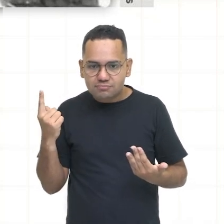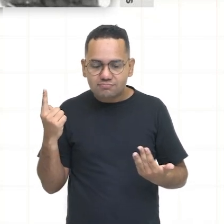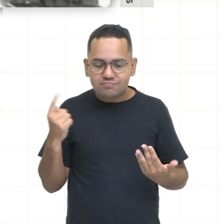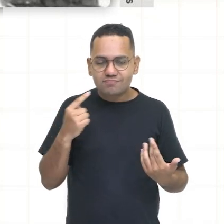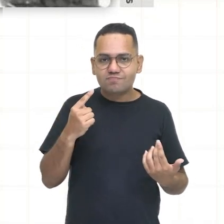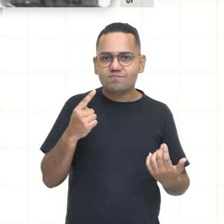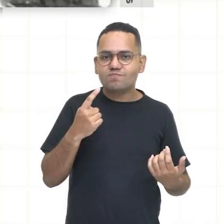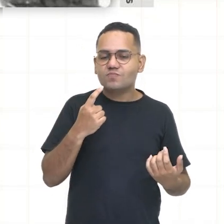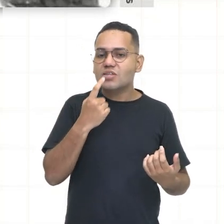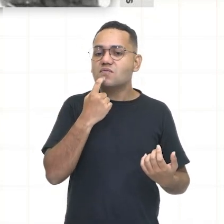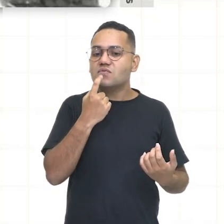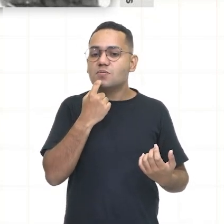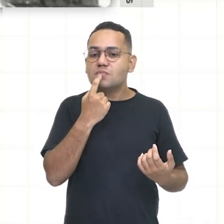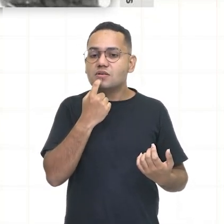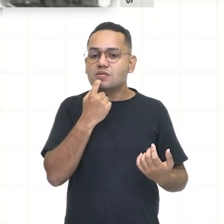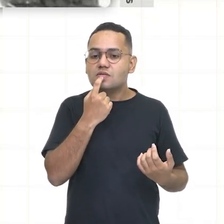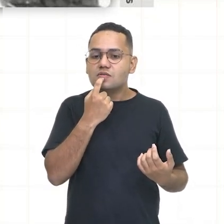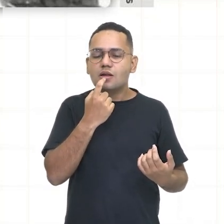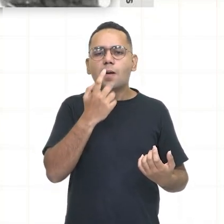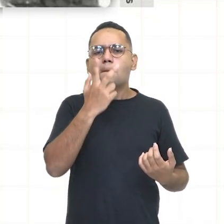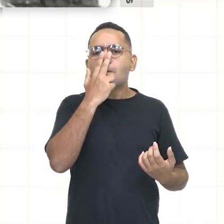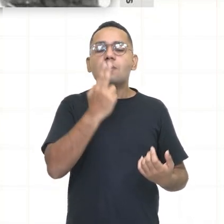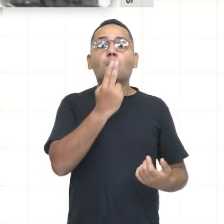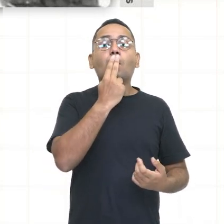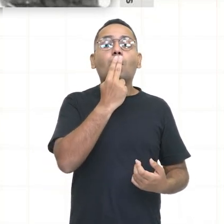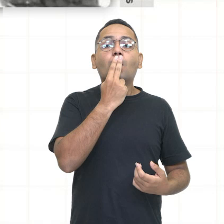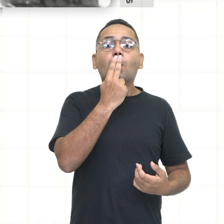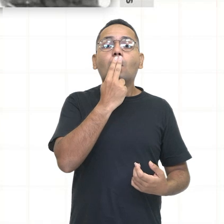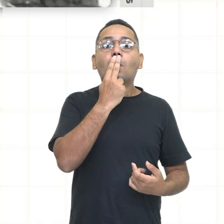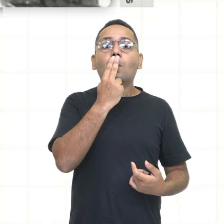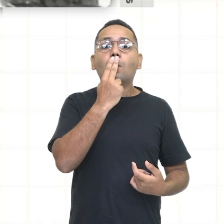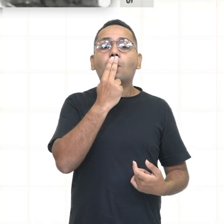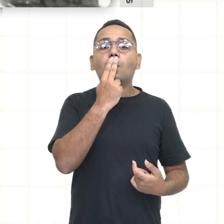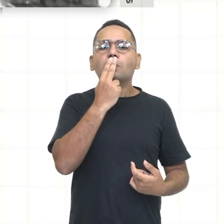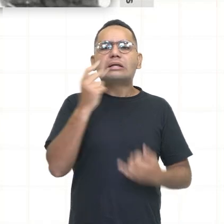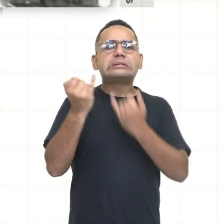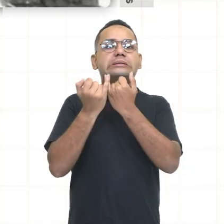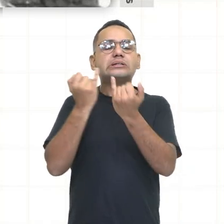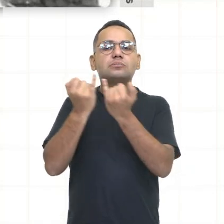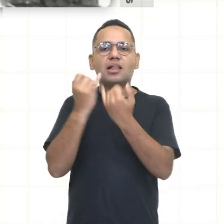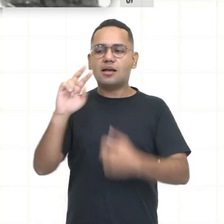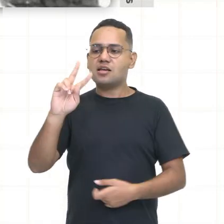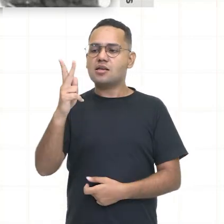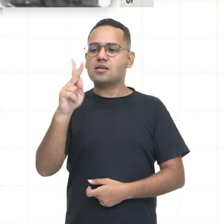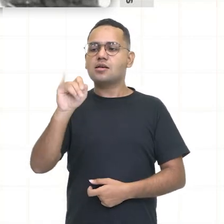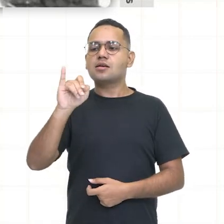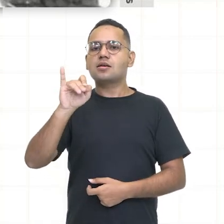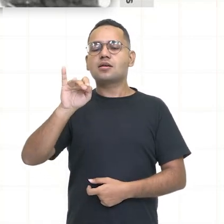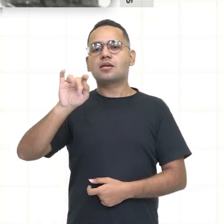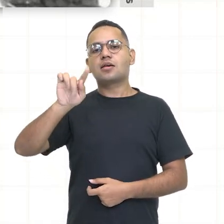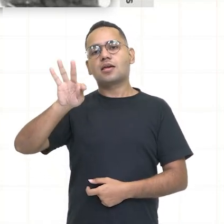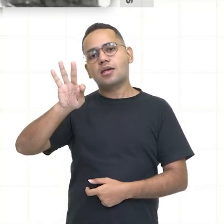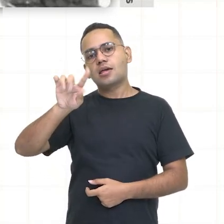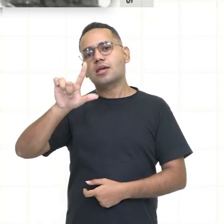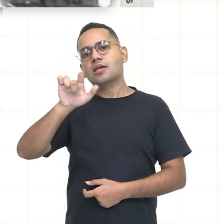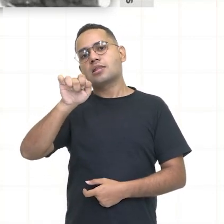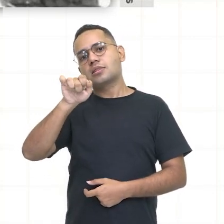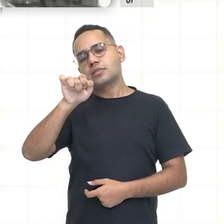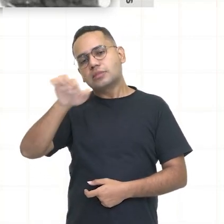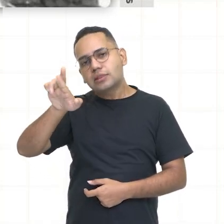Plínio Salgado. Vocês estão vendo que tem o próprio bigodinho peculiar, que ali o acusava